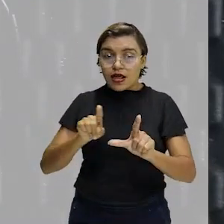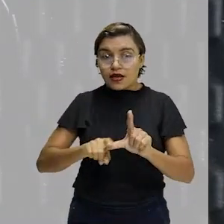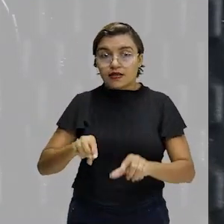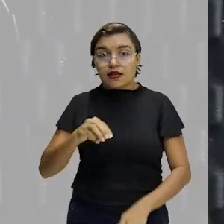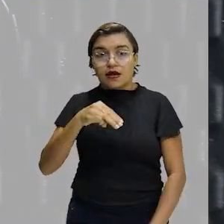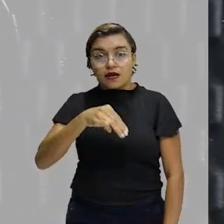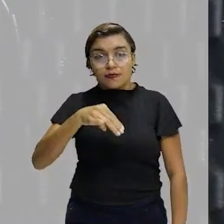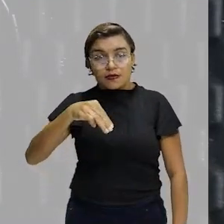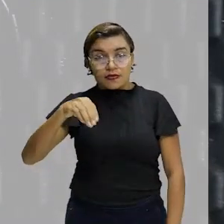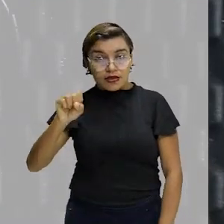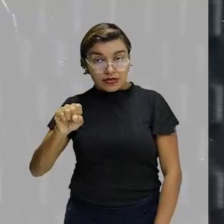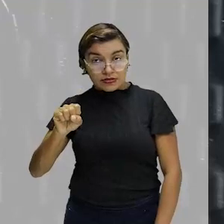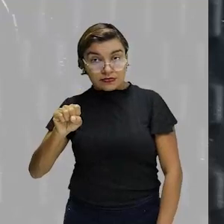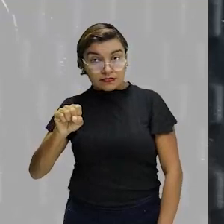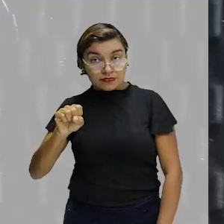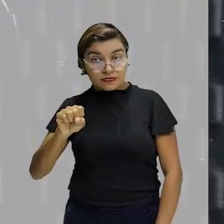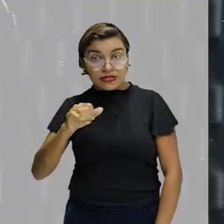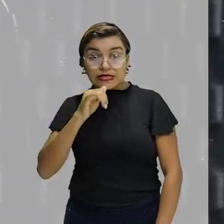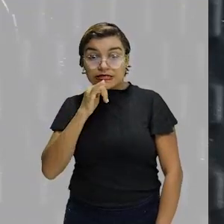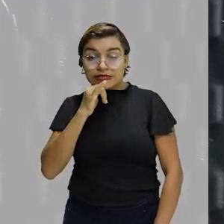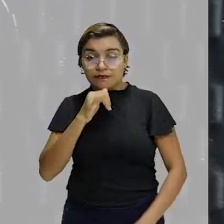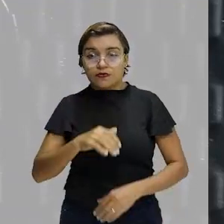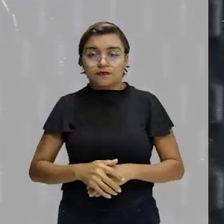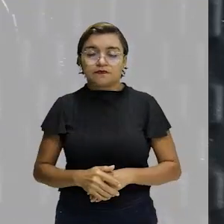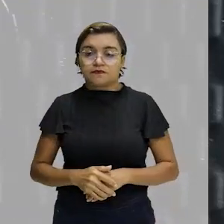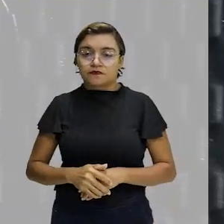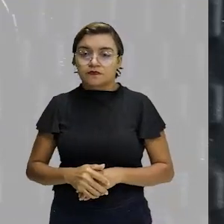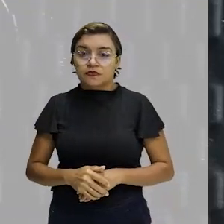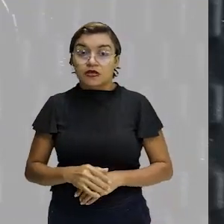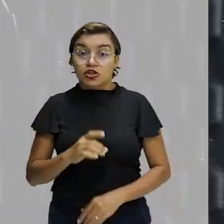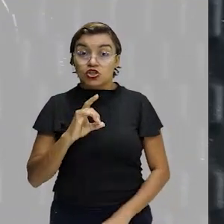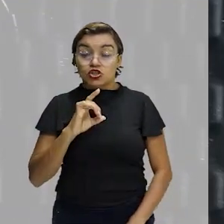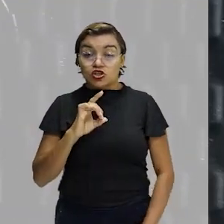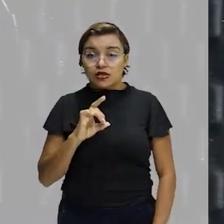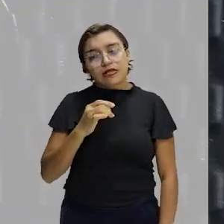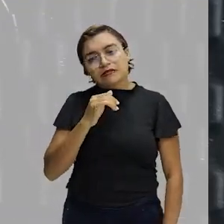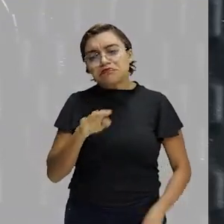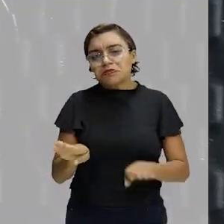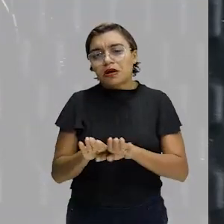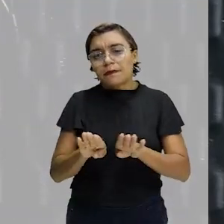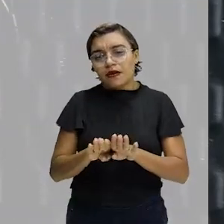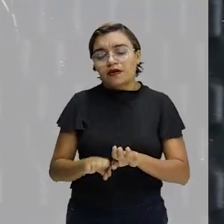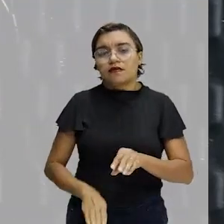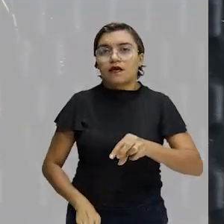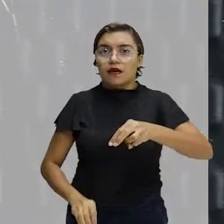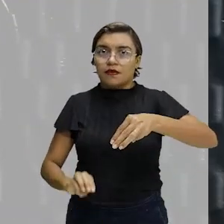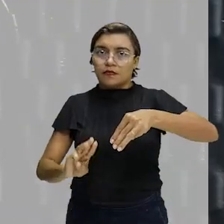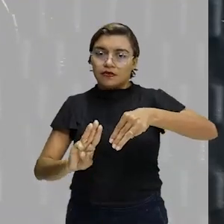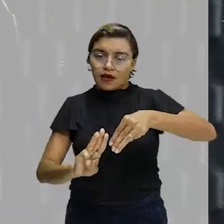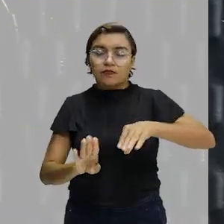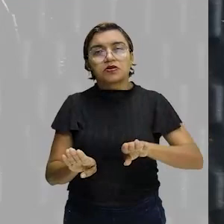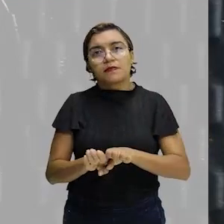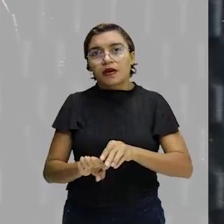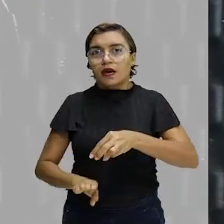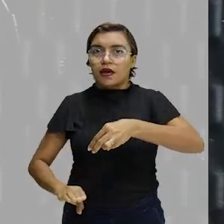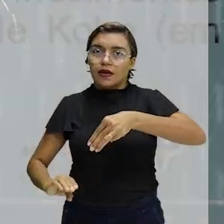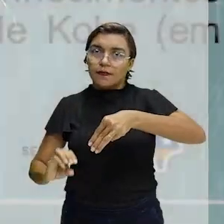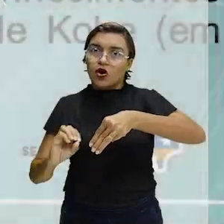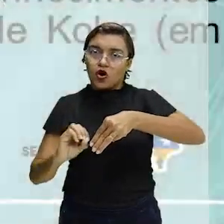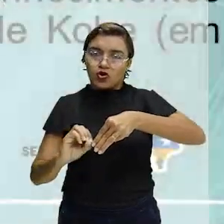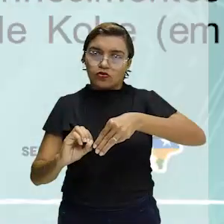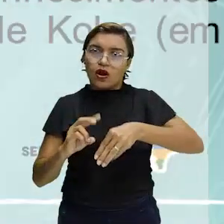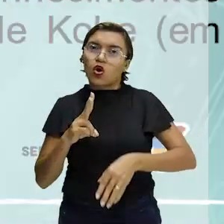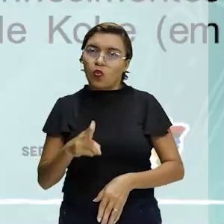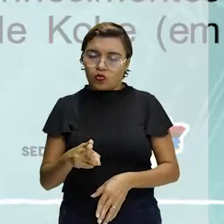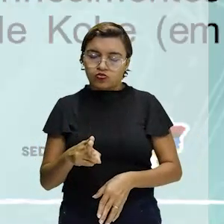se confunda achando que são três coisas diferentes. Não, a gente está falando da mesma coisa, tá bom? Continuando aí.